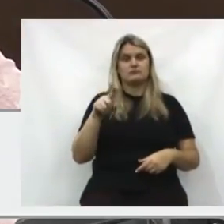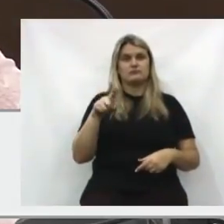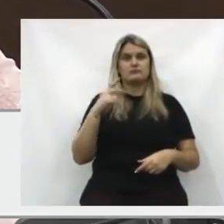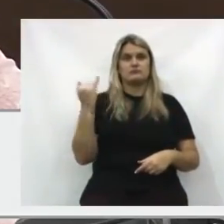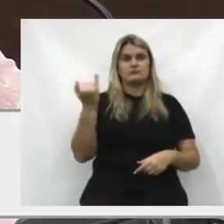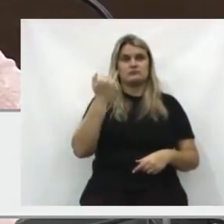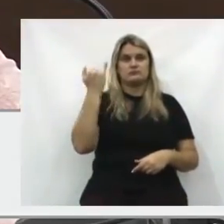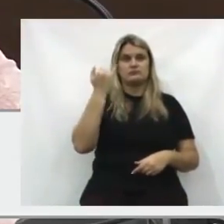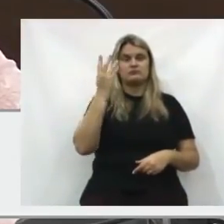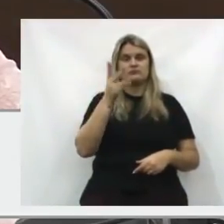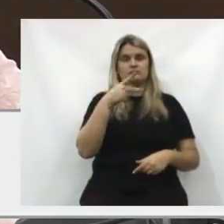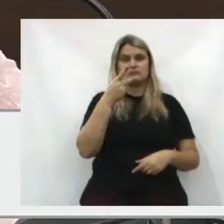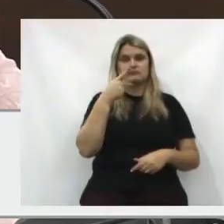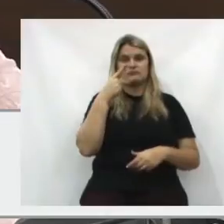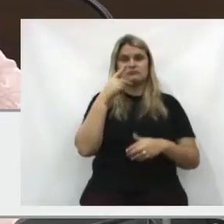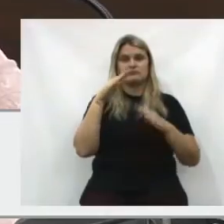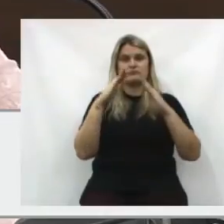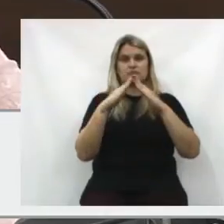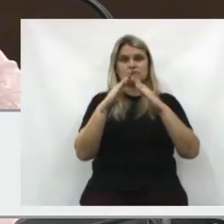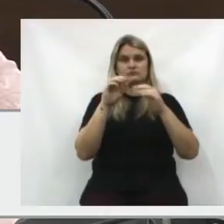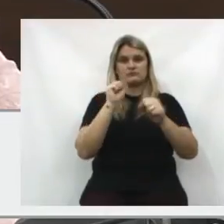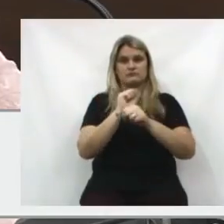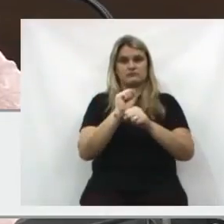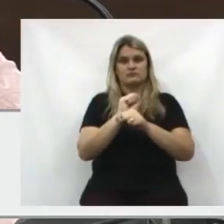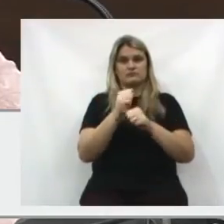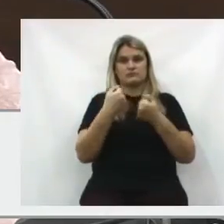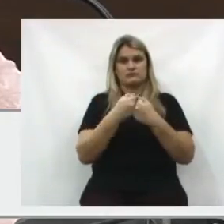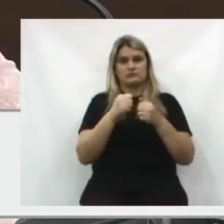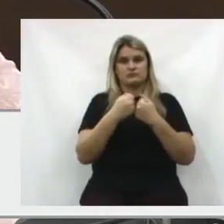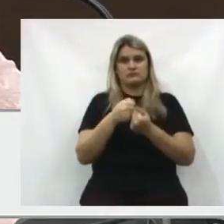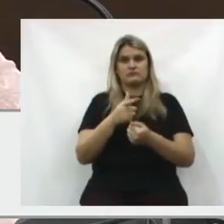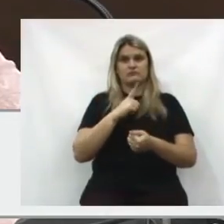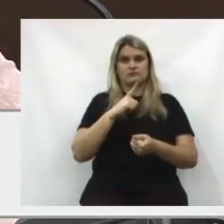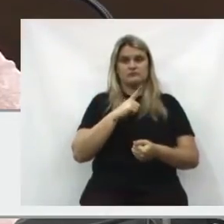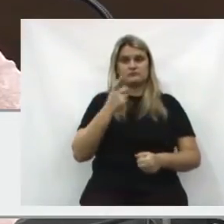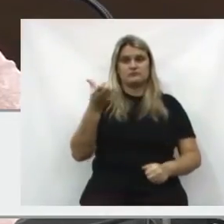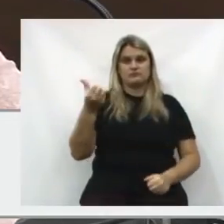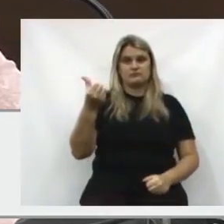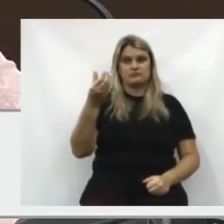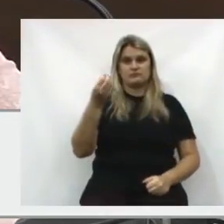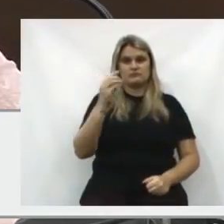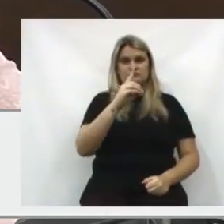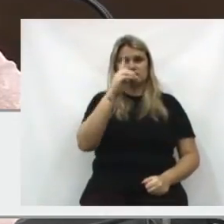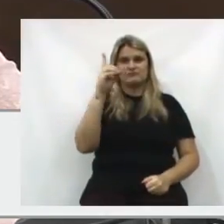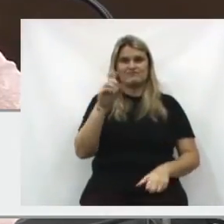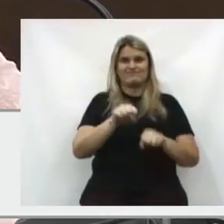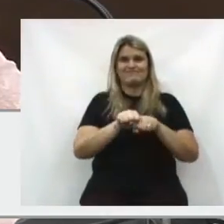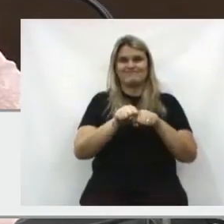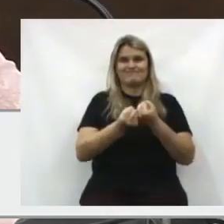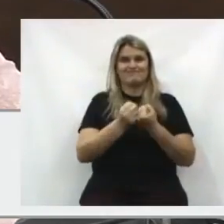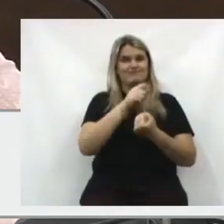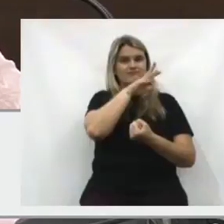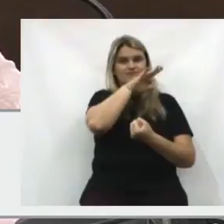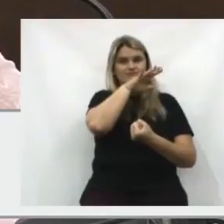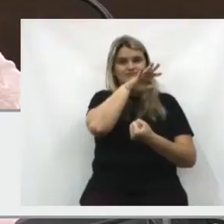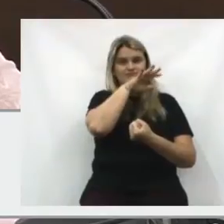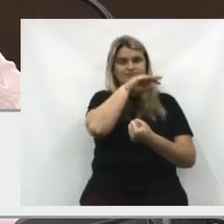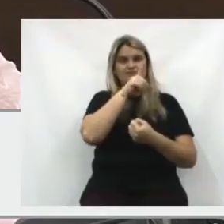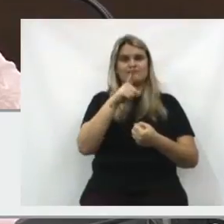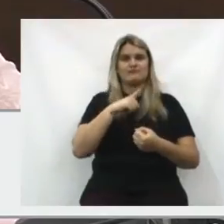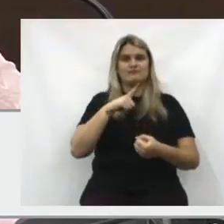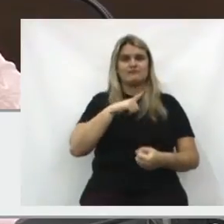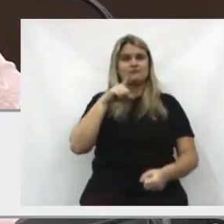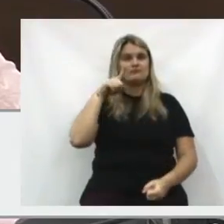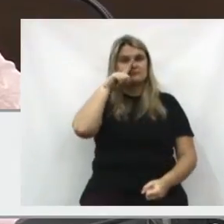Vitória. Vale ressaltar que esse ponto de ônibus se encontra há mais de 60 dias caído e em